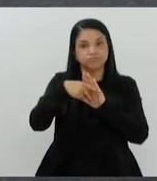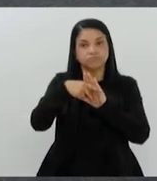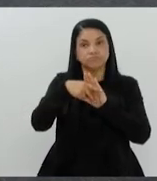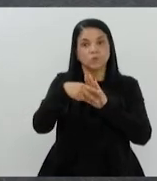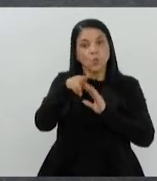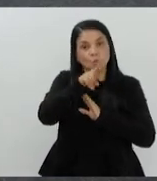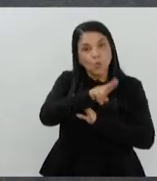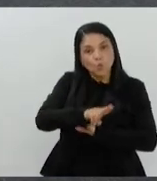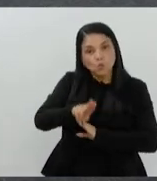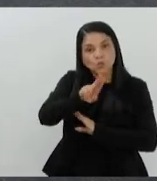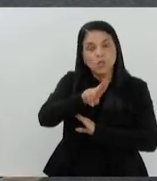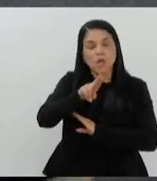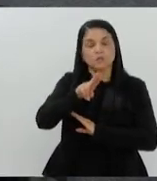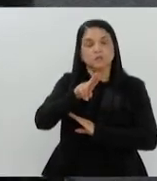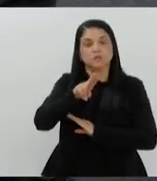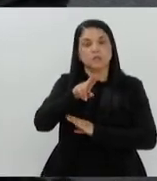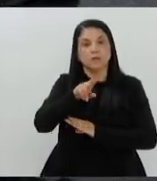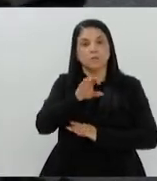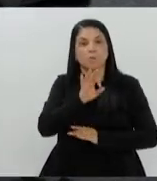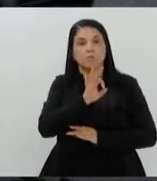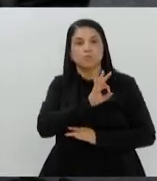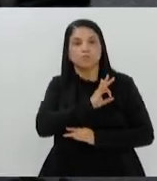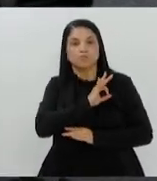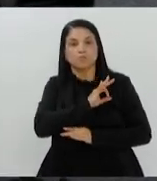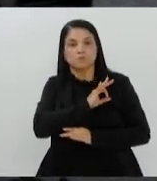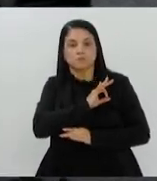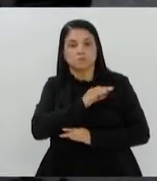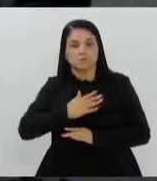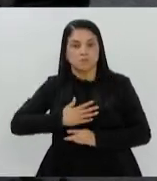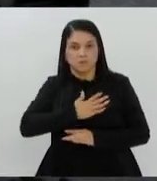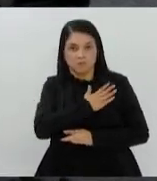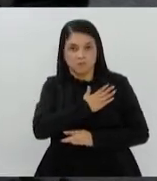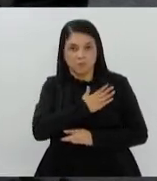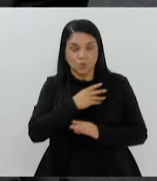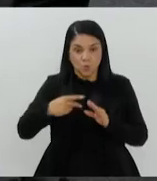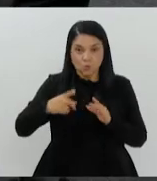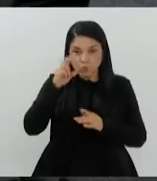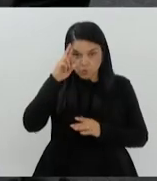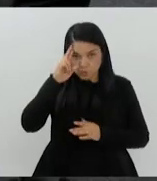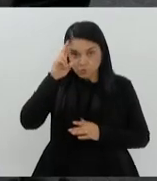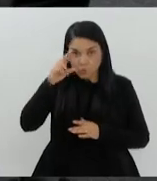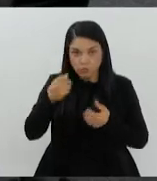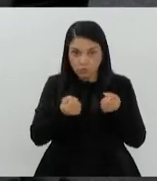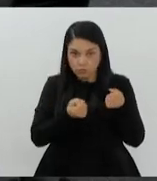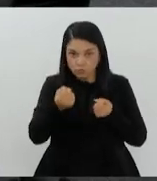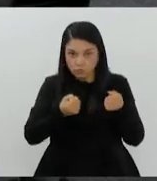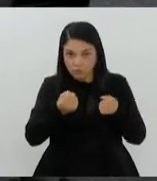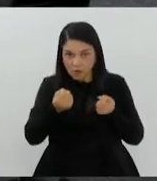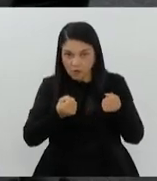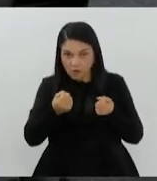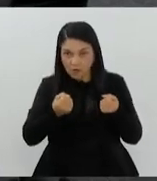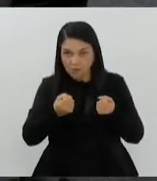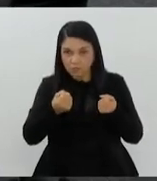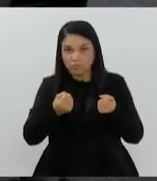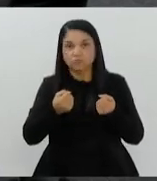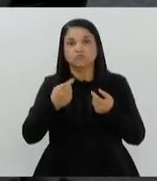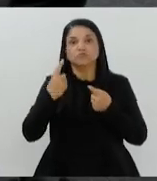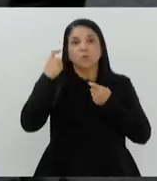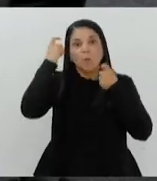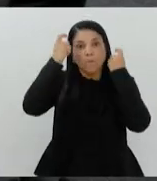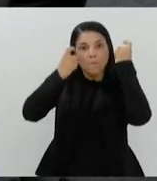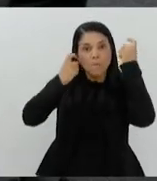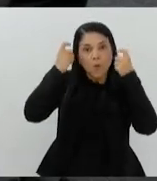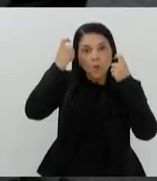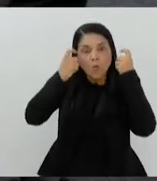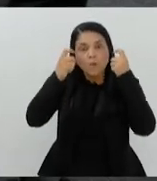no patrulhamento da Polícia Militar, porque os proprietários desses carros estão profundamente preocupados